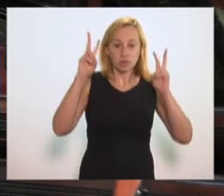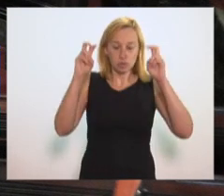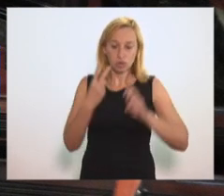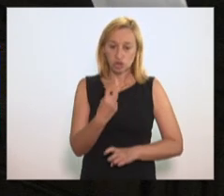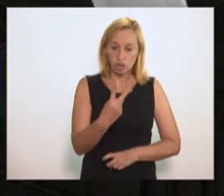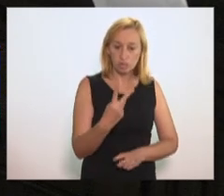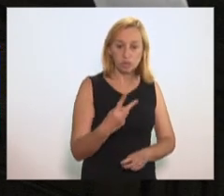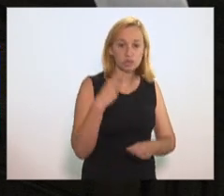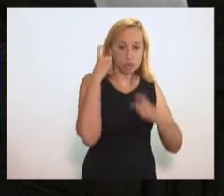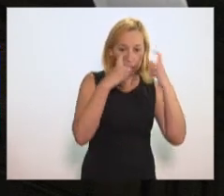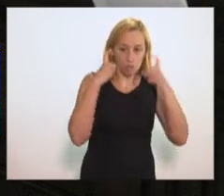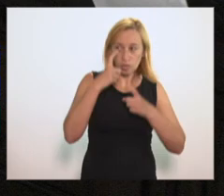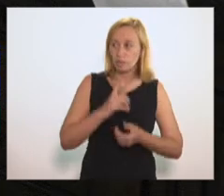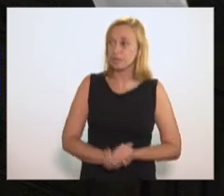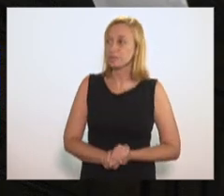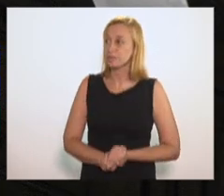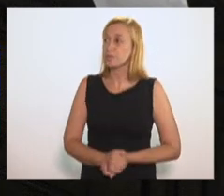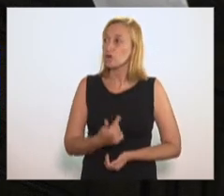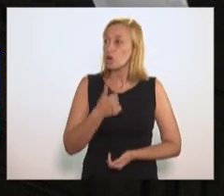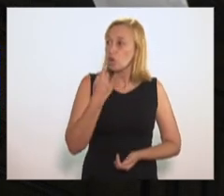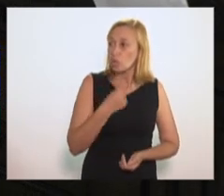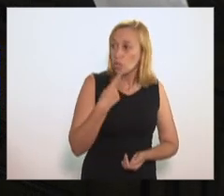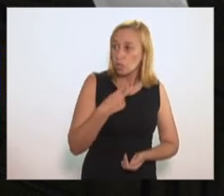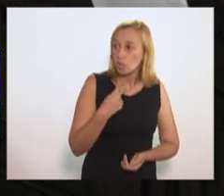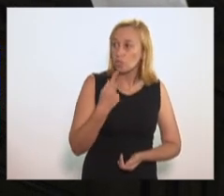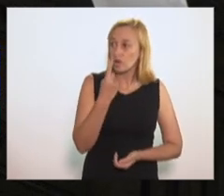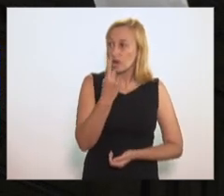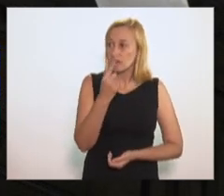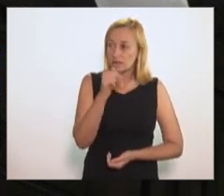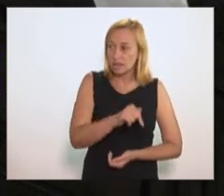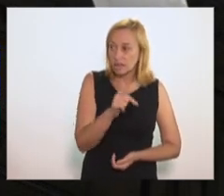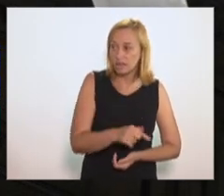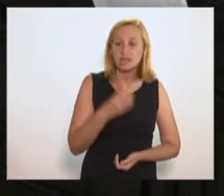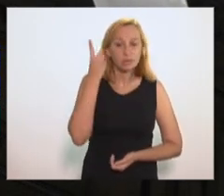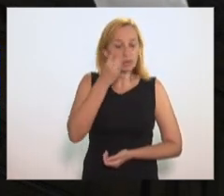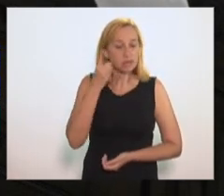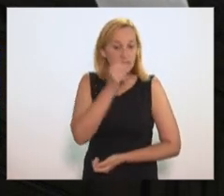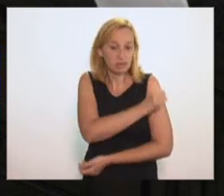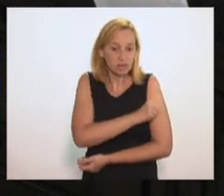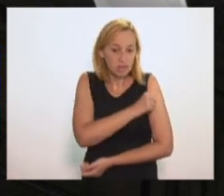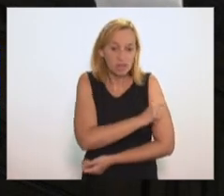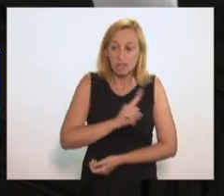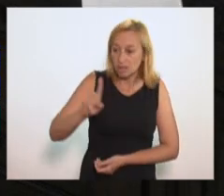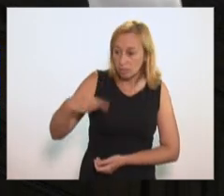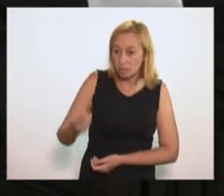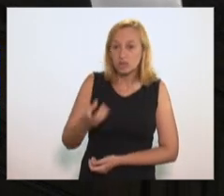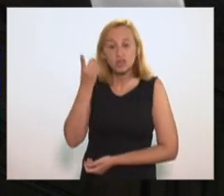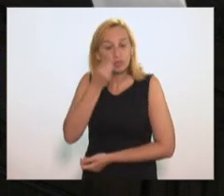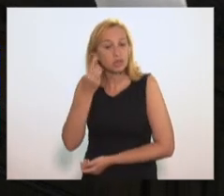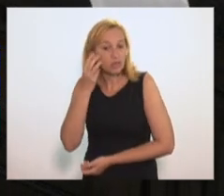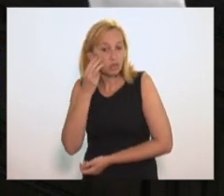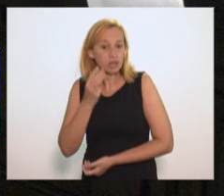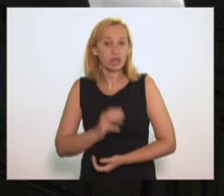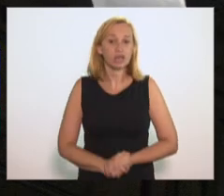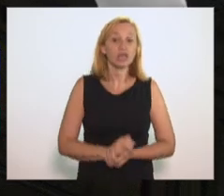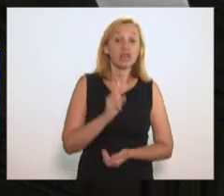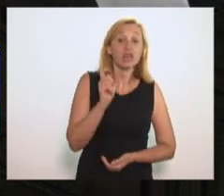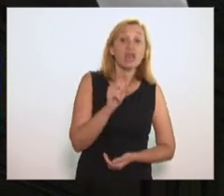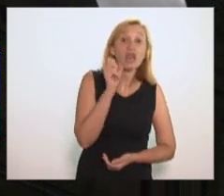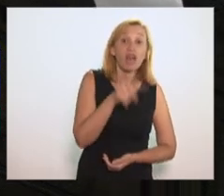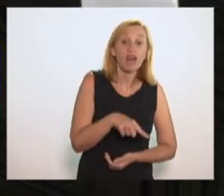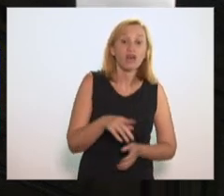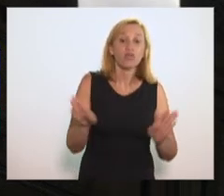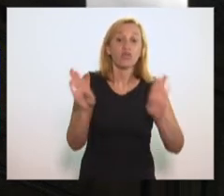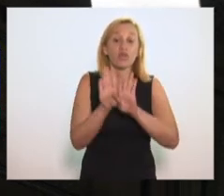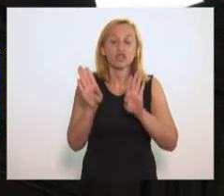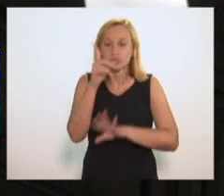preocupam muito um foi falado aqui anteriormente pela deputada enfermeira Rejane depois pelo deputado Valdeque Carneiro que é o